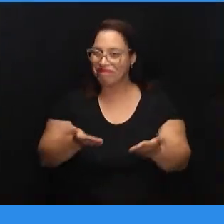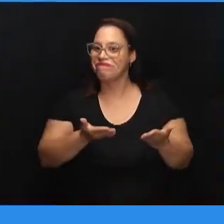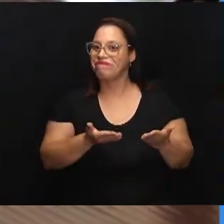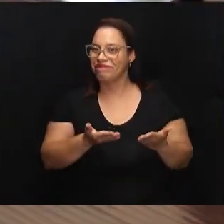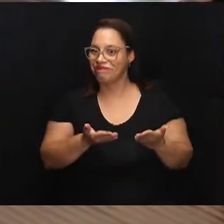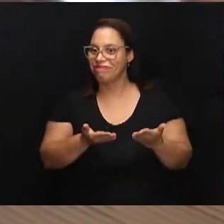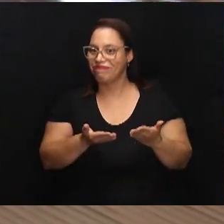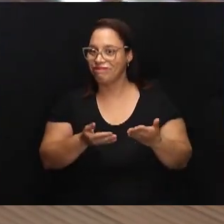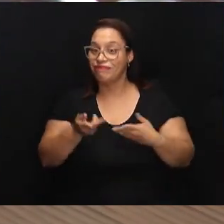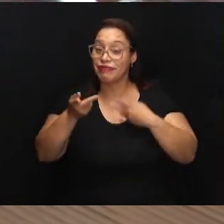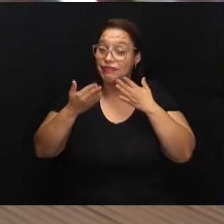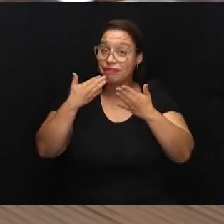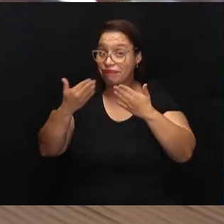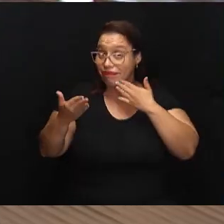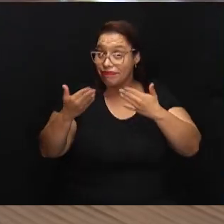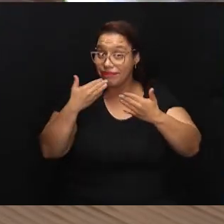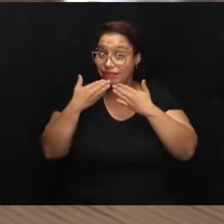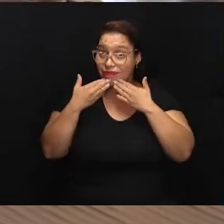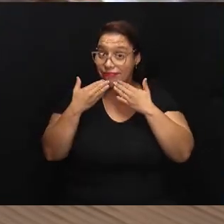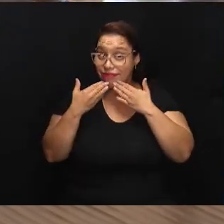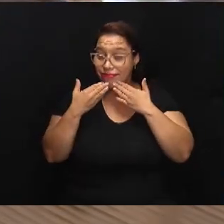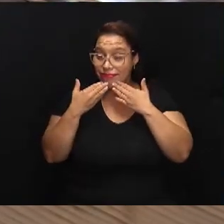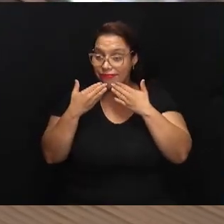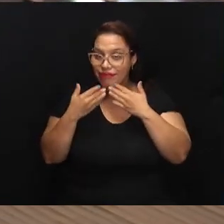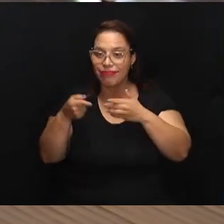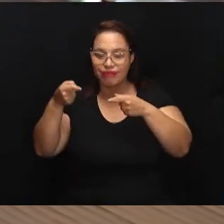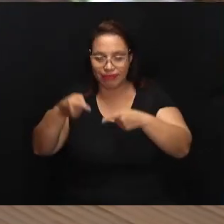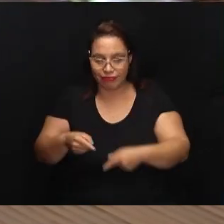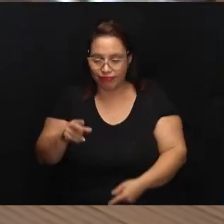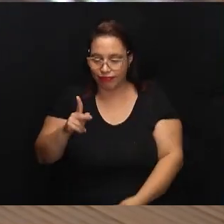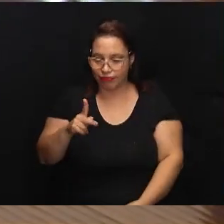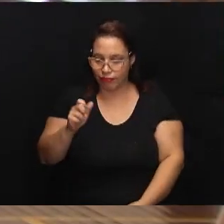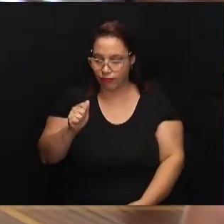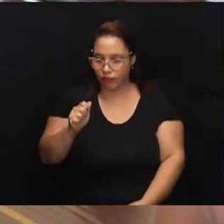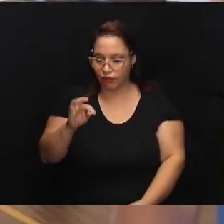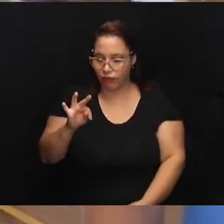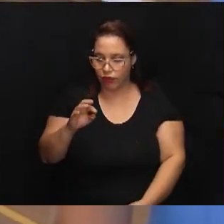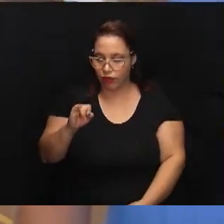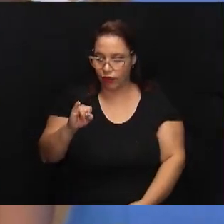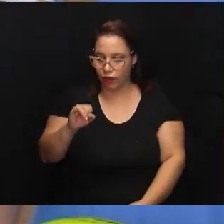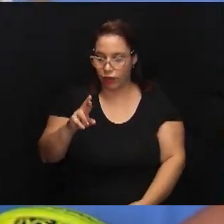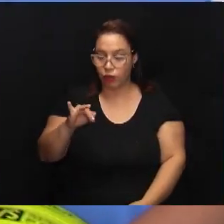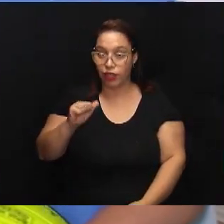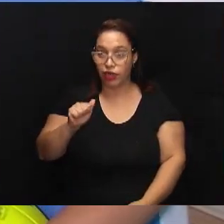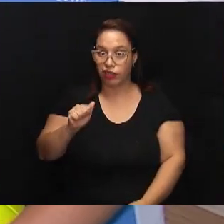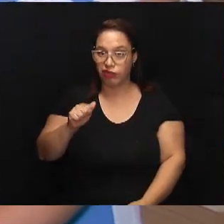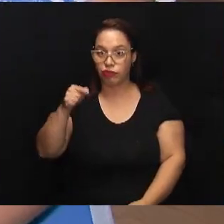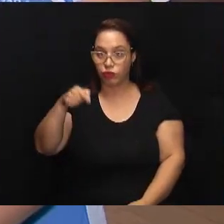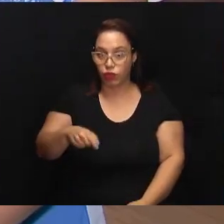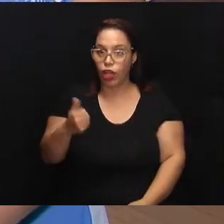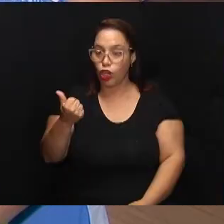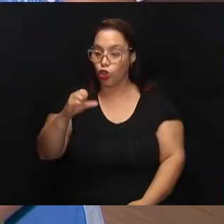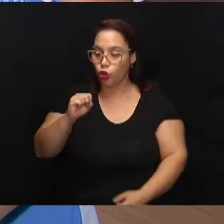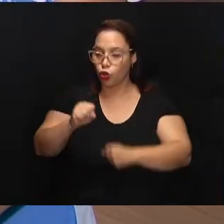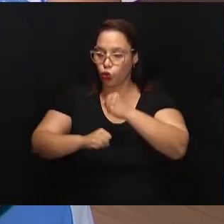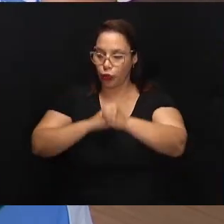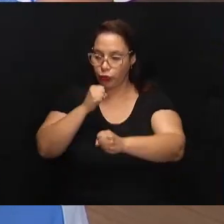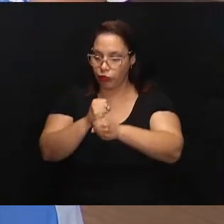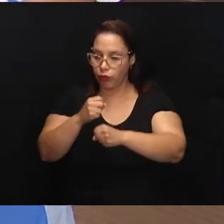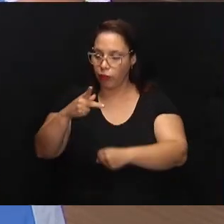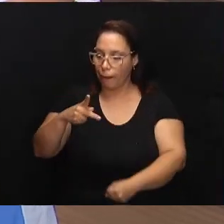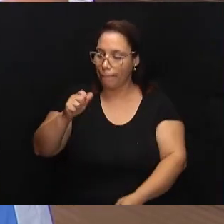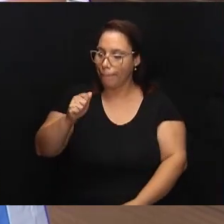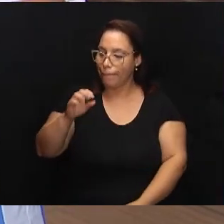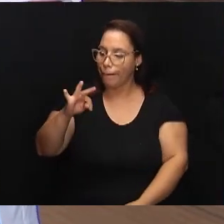brasileira. E para falar mais sobre essa modalidade, eu estou aqui com a Patrícia, ela que é treinadora de voleibol há 18 anos. Ô